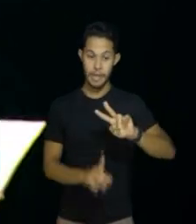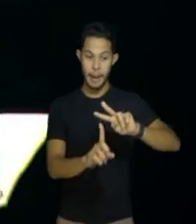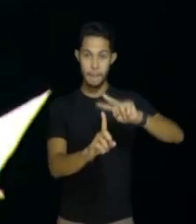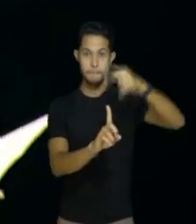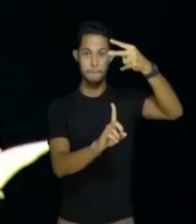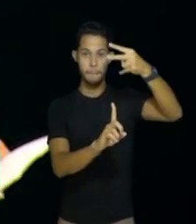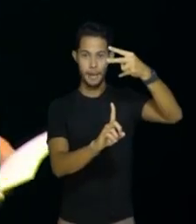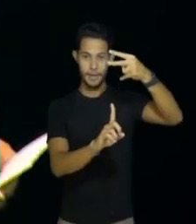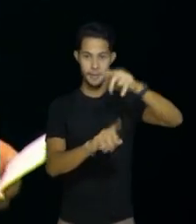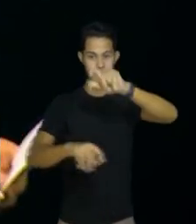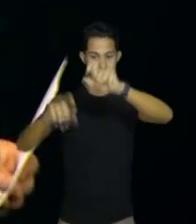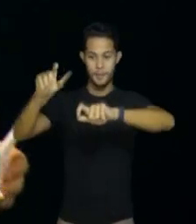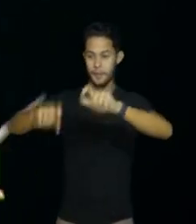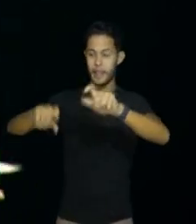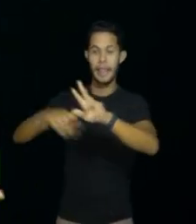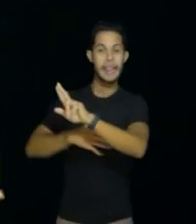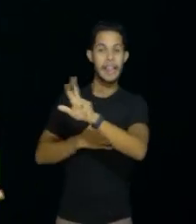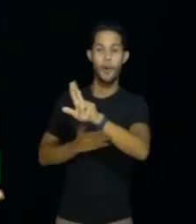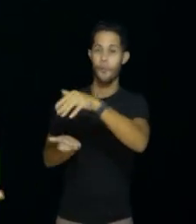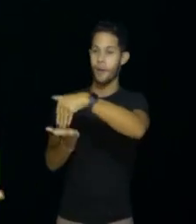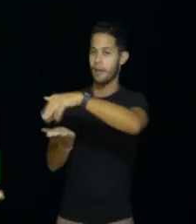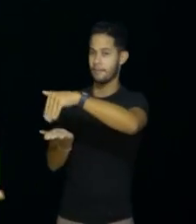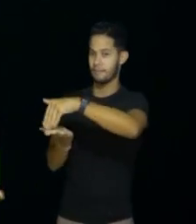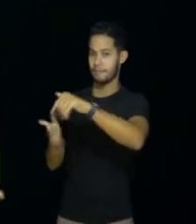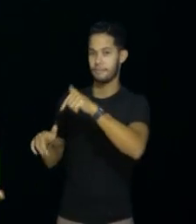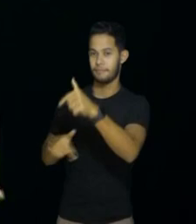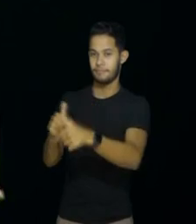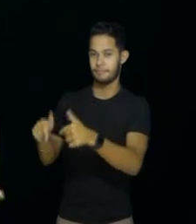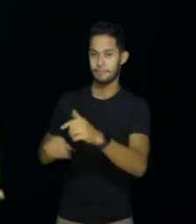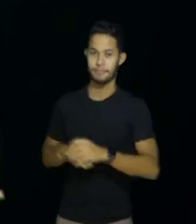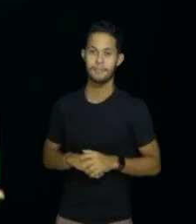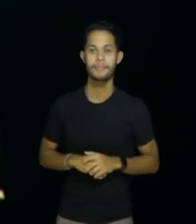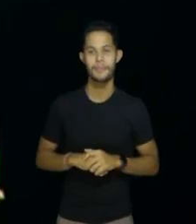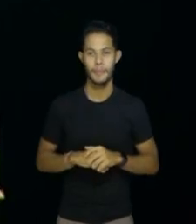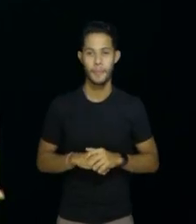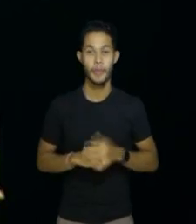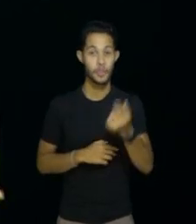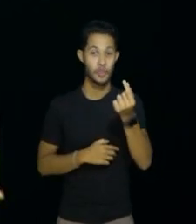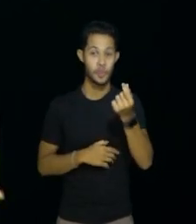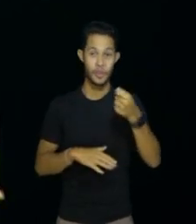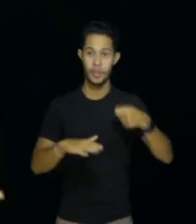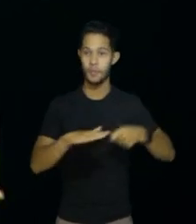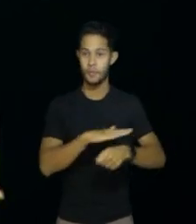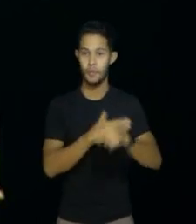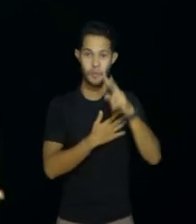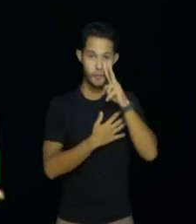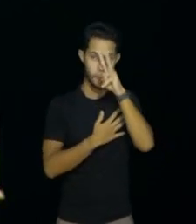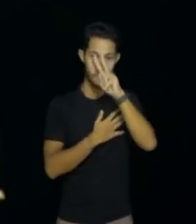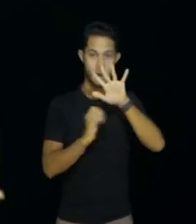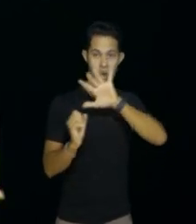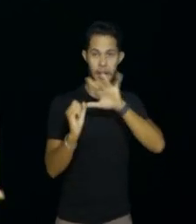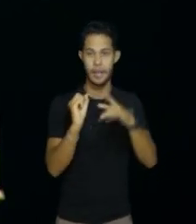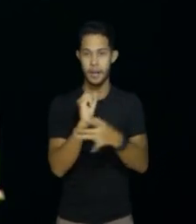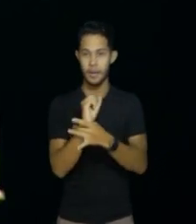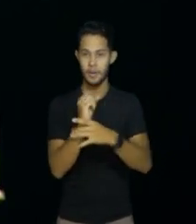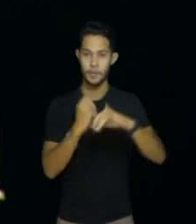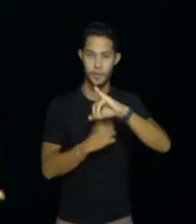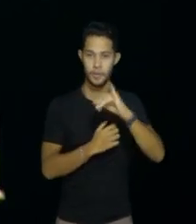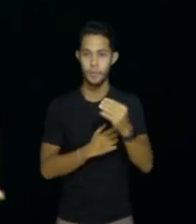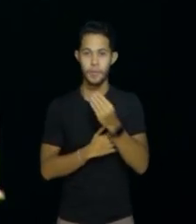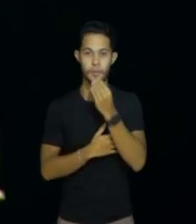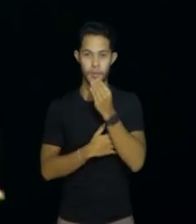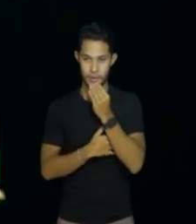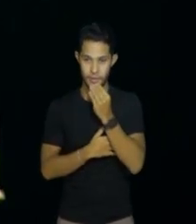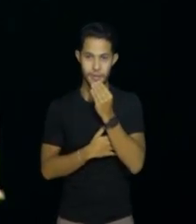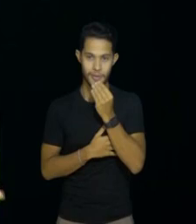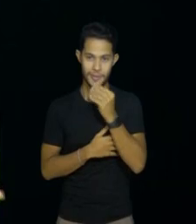desonerados. É a economia forte que garante a oportunidade para as pessoas. Não